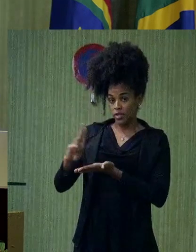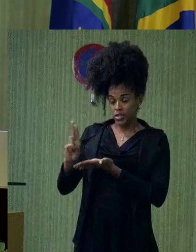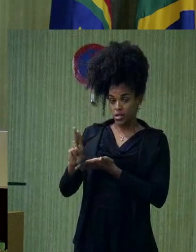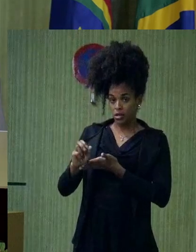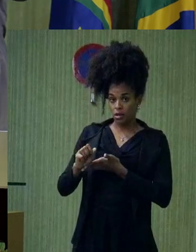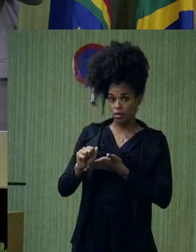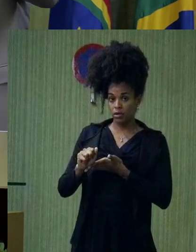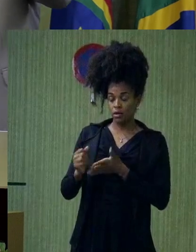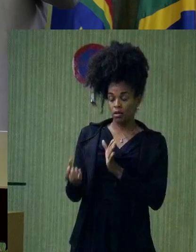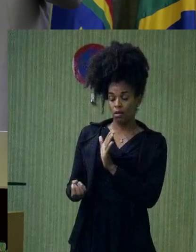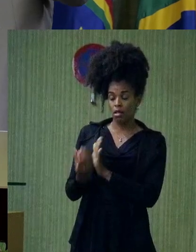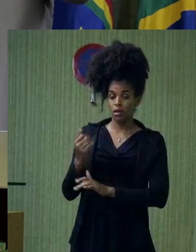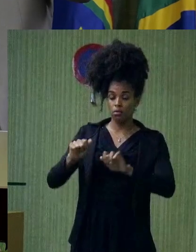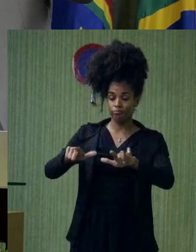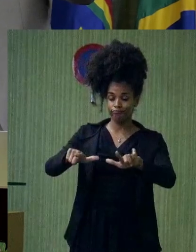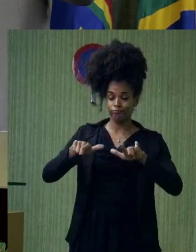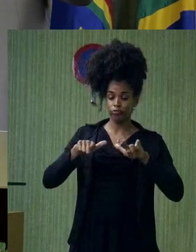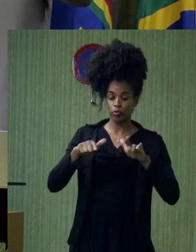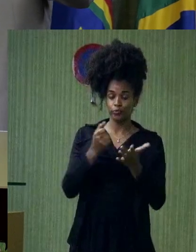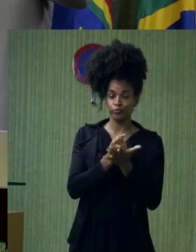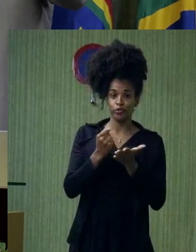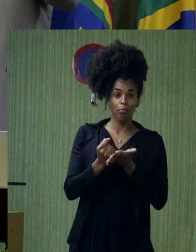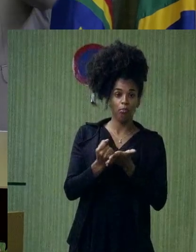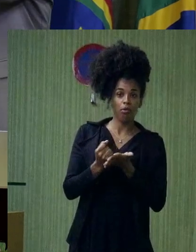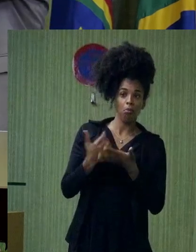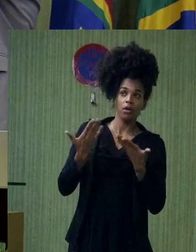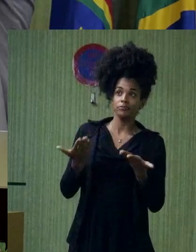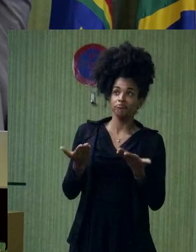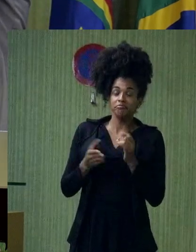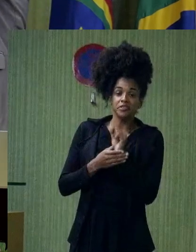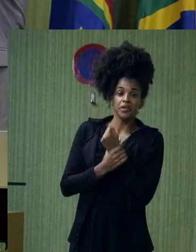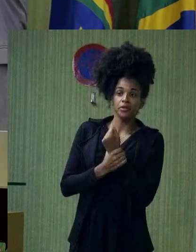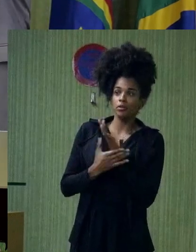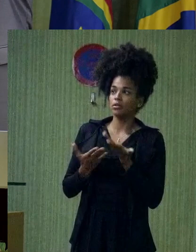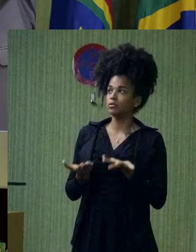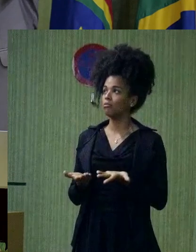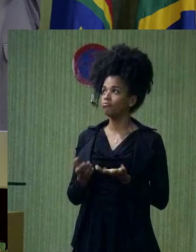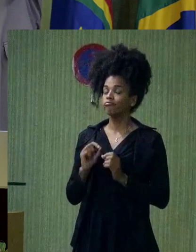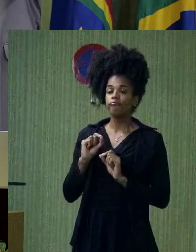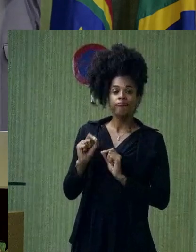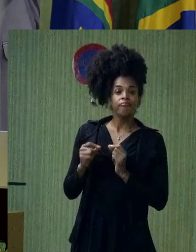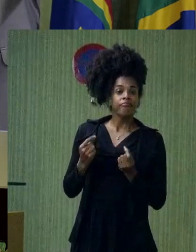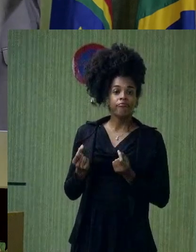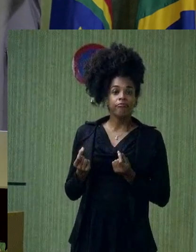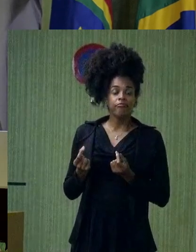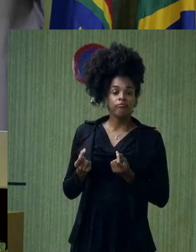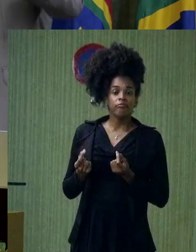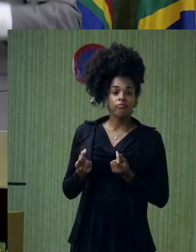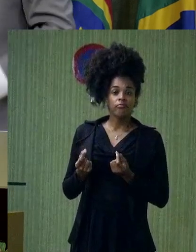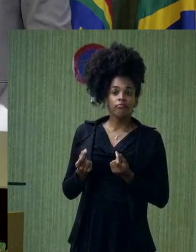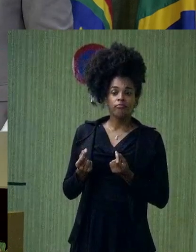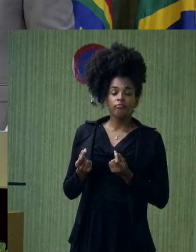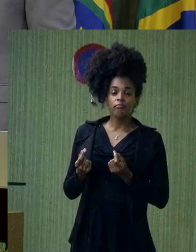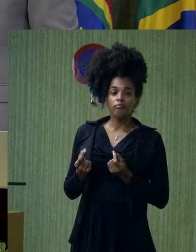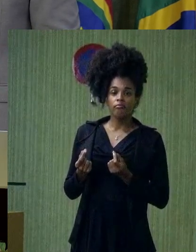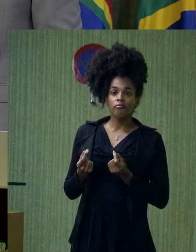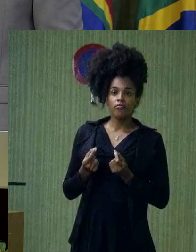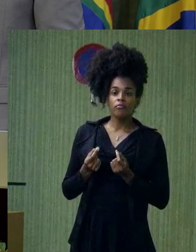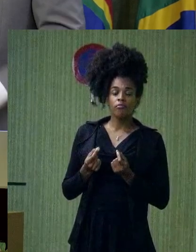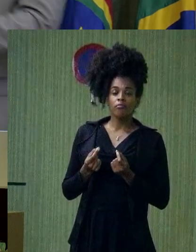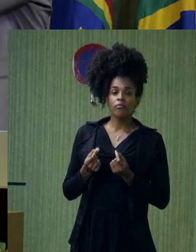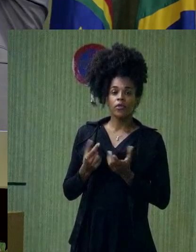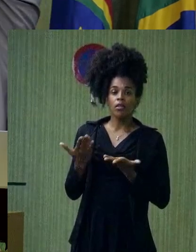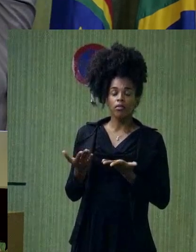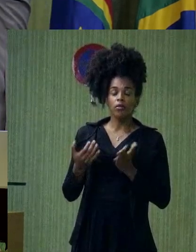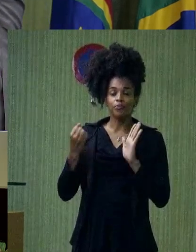mandado de segurança Ou seja é o registro do diploma né diploma credenciamento